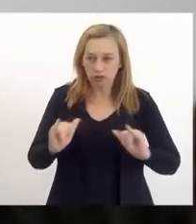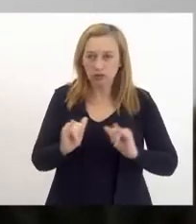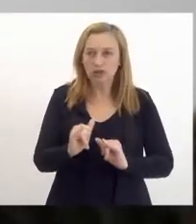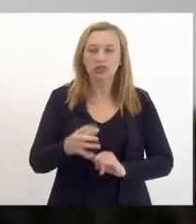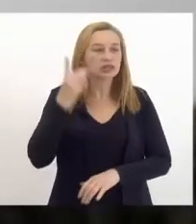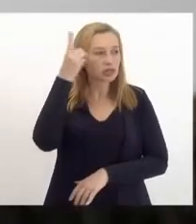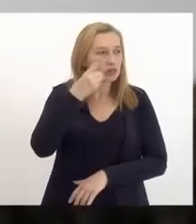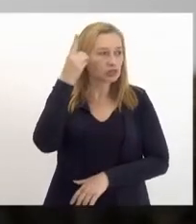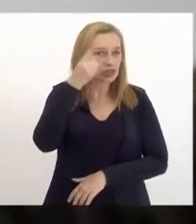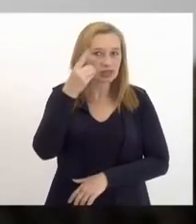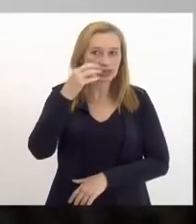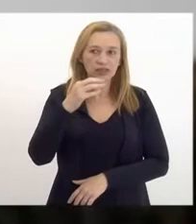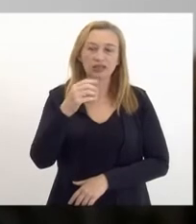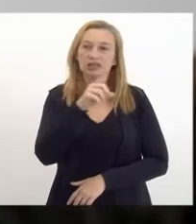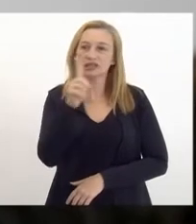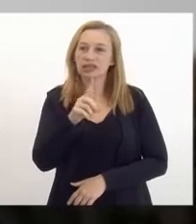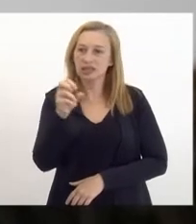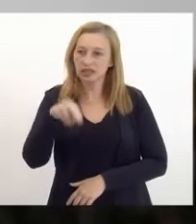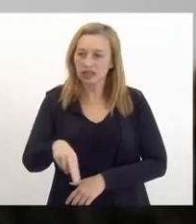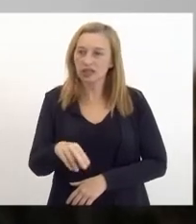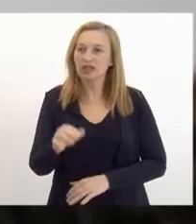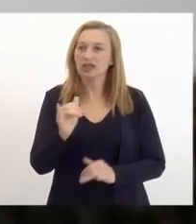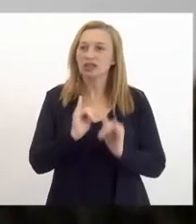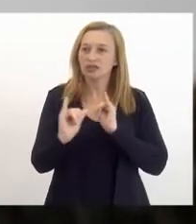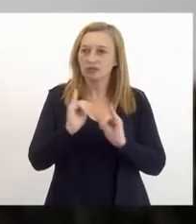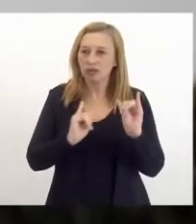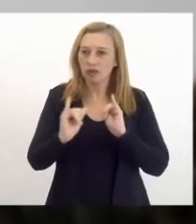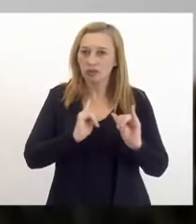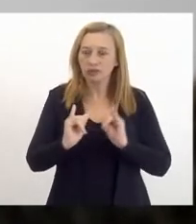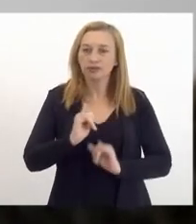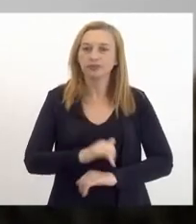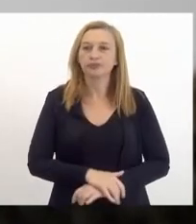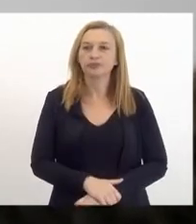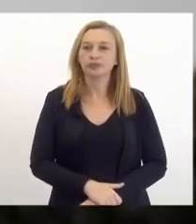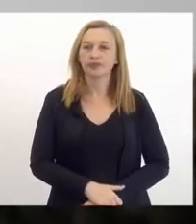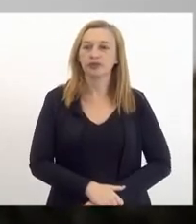deputada Zeidan informa.